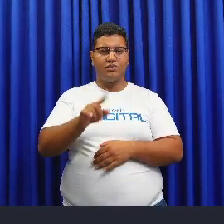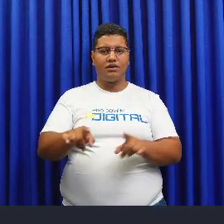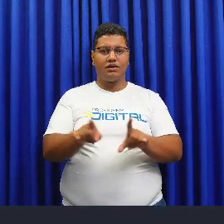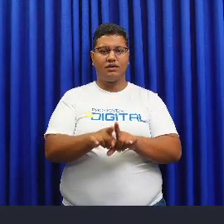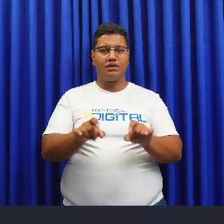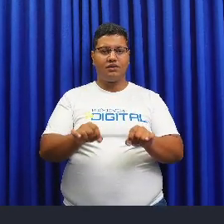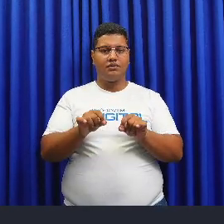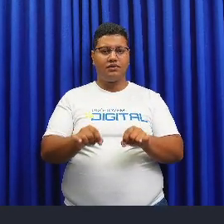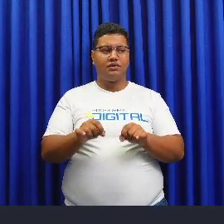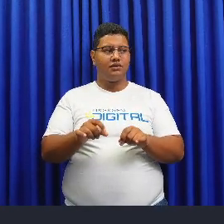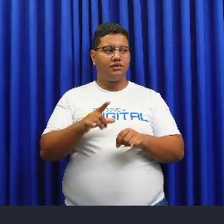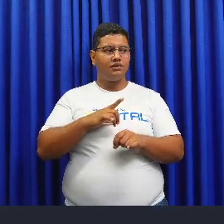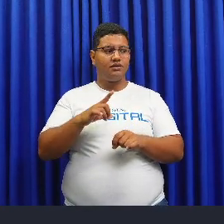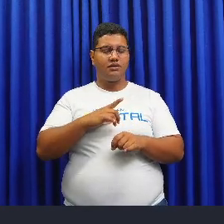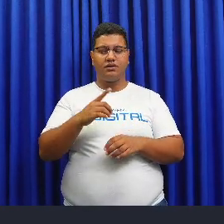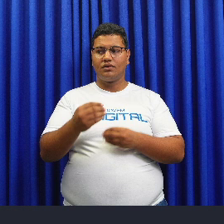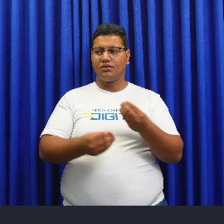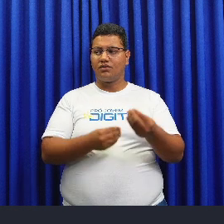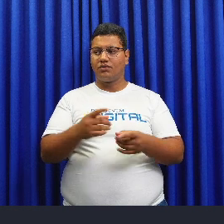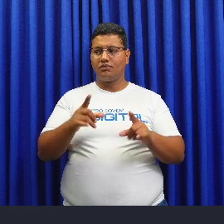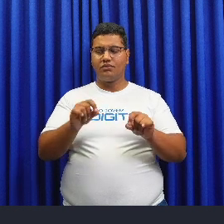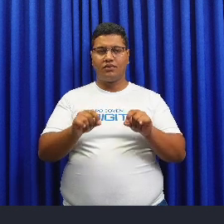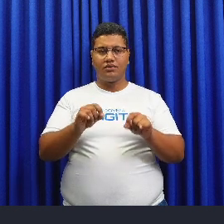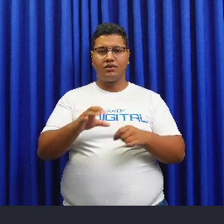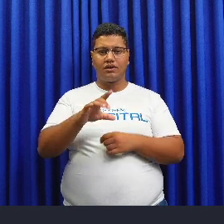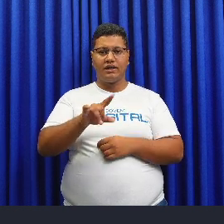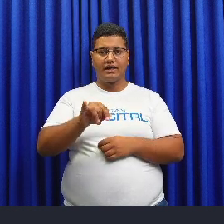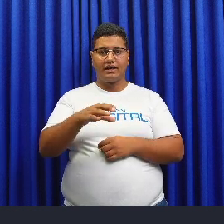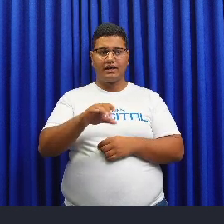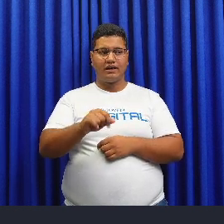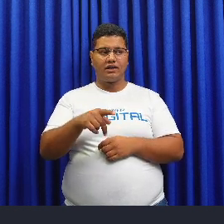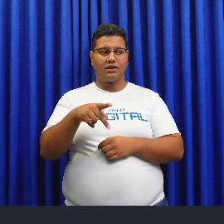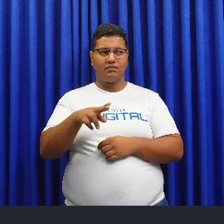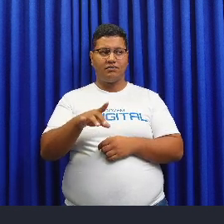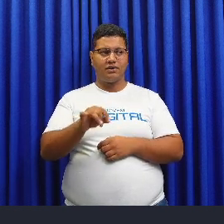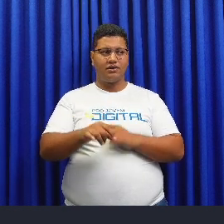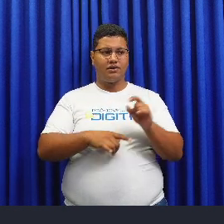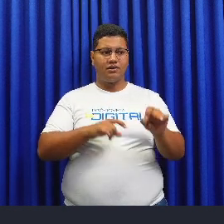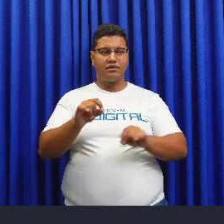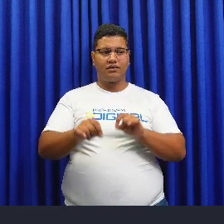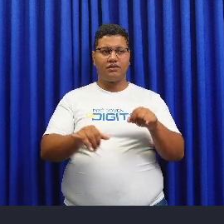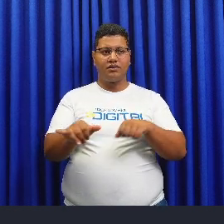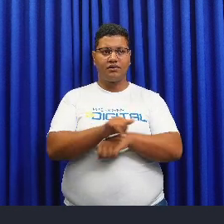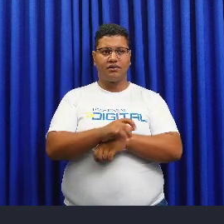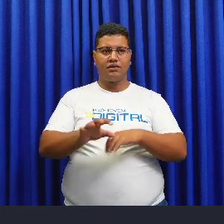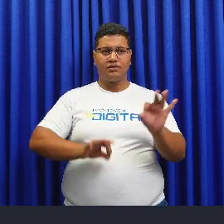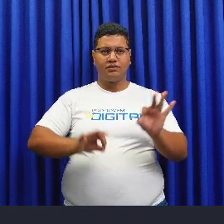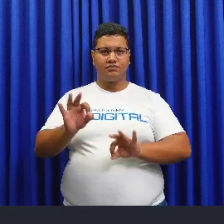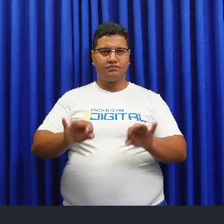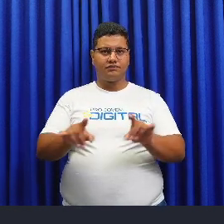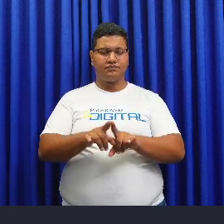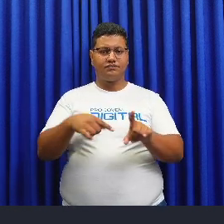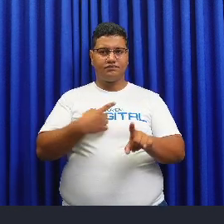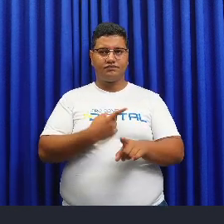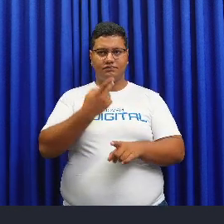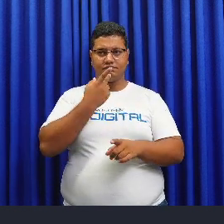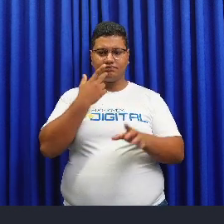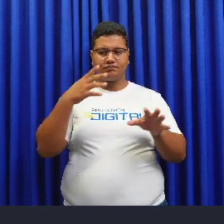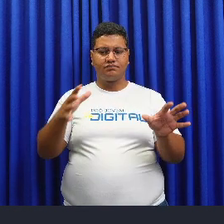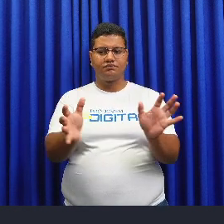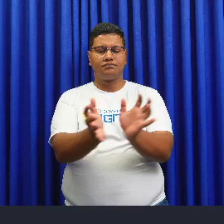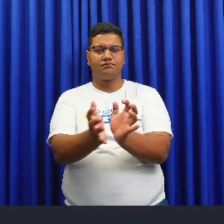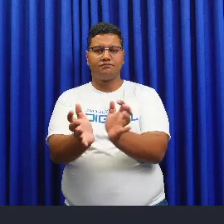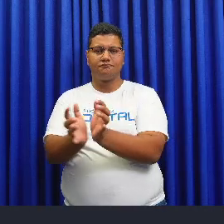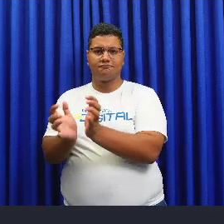o Trello, o Monday e o ClickUp. São ferramentas de organização, mas aí já são mais de grupos,